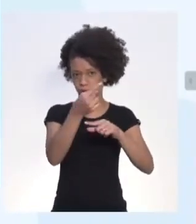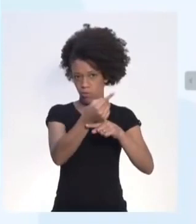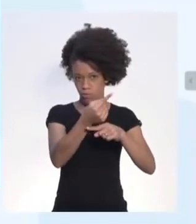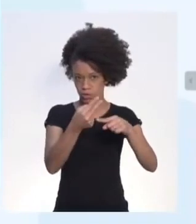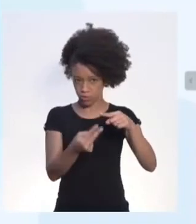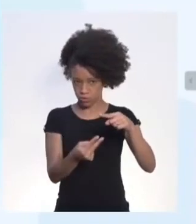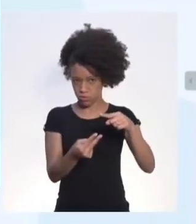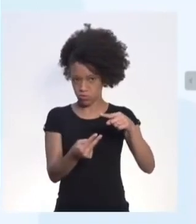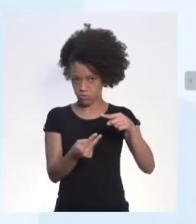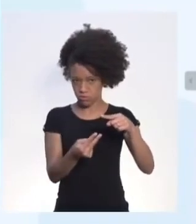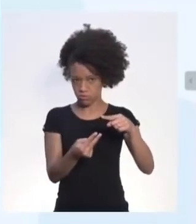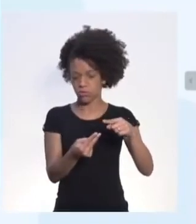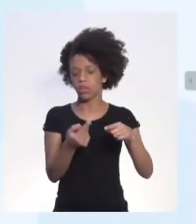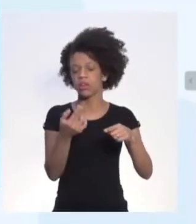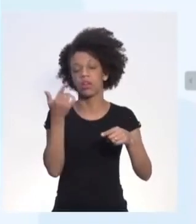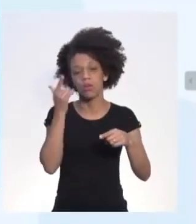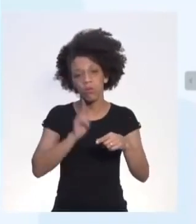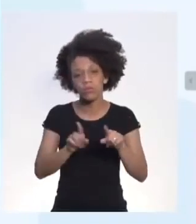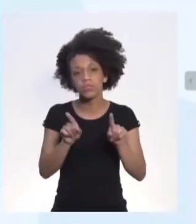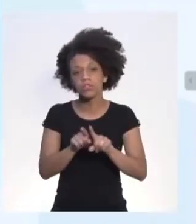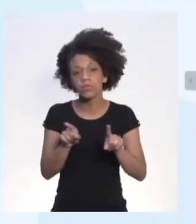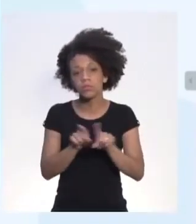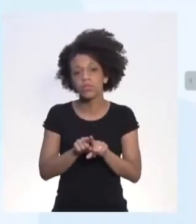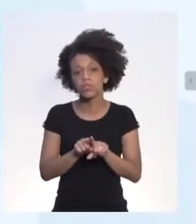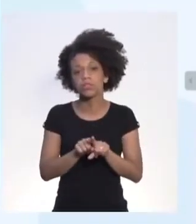Consegui encaixar. E consegui encaixar o